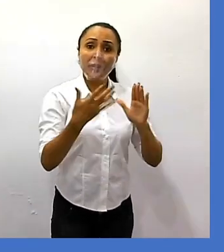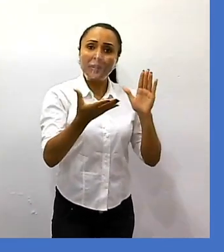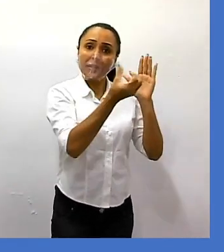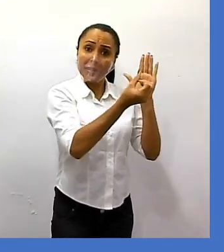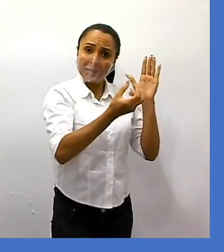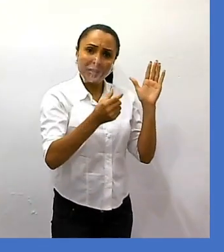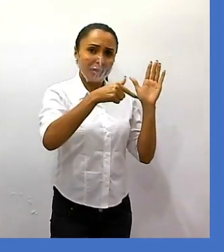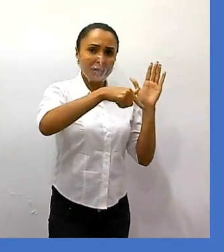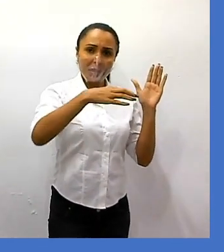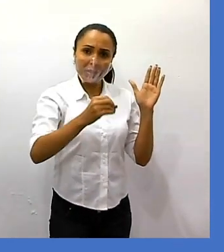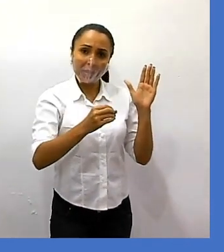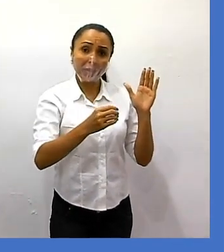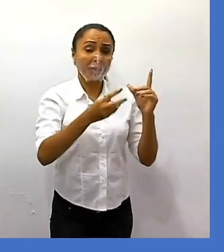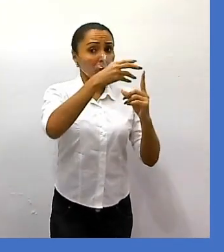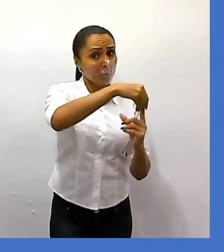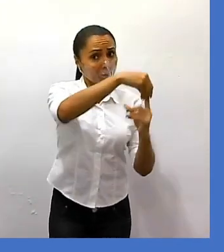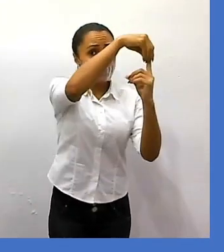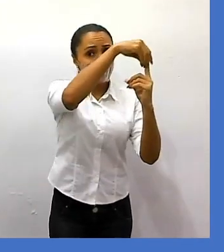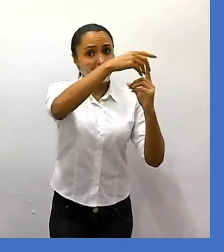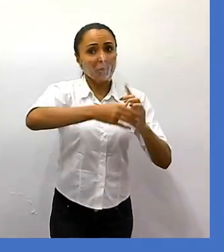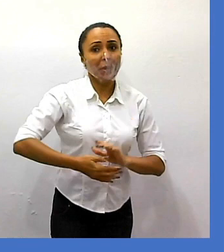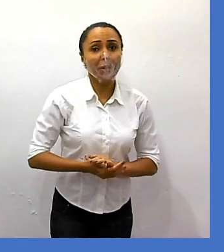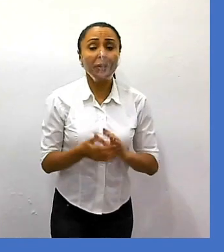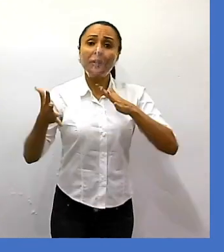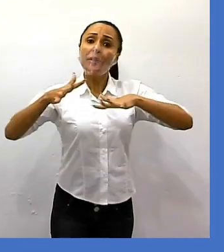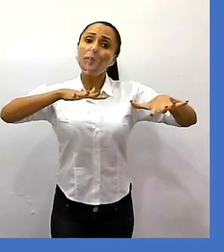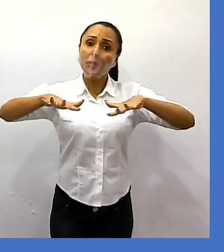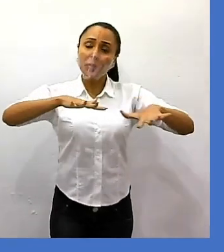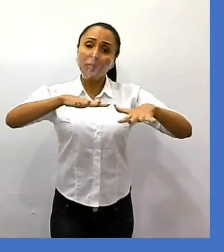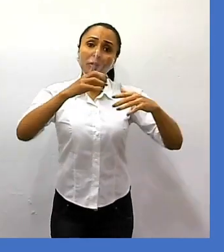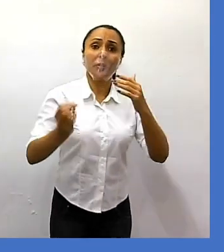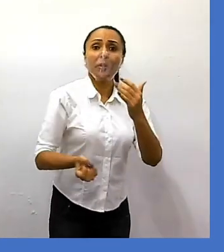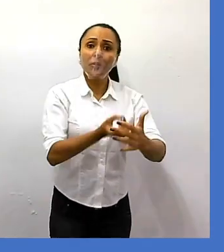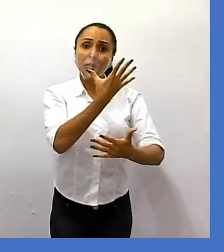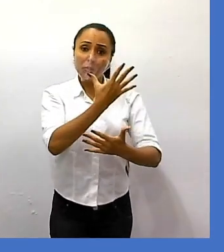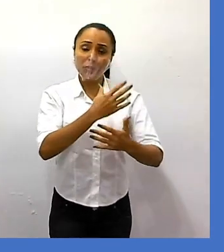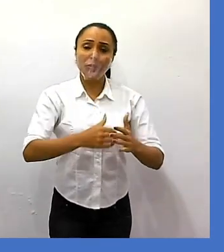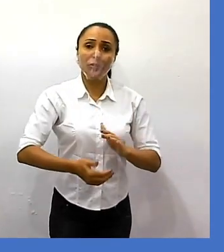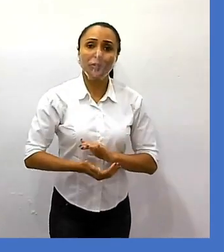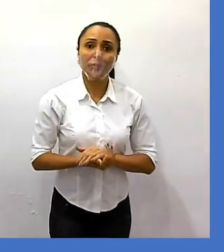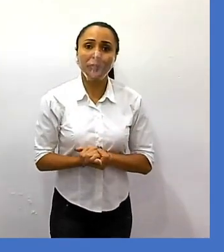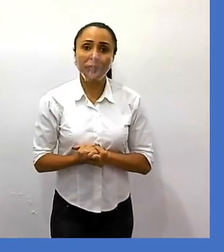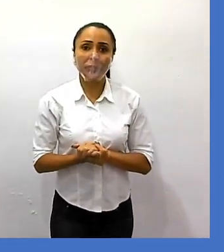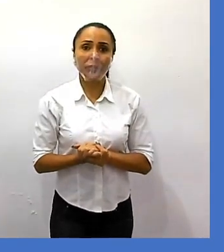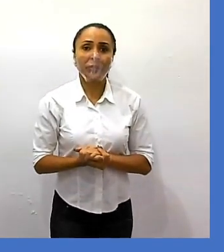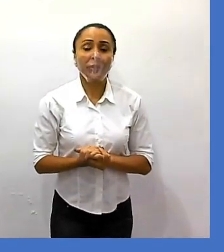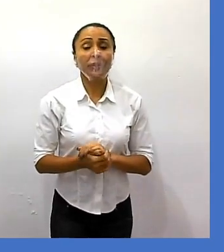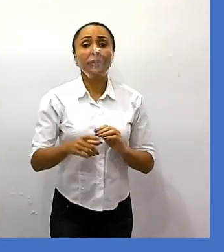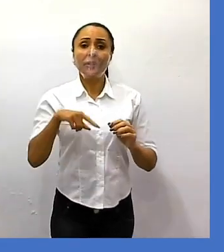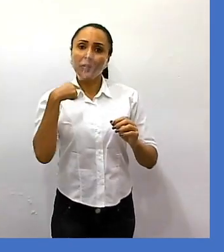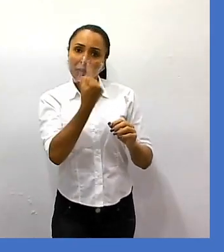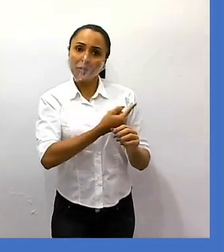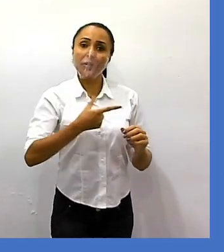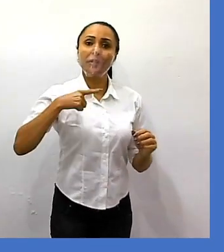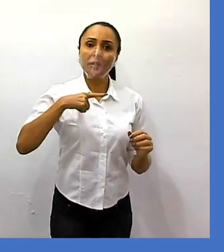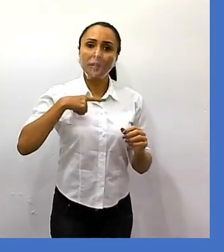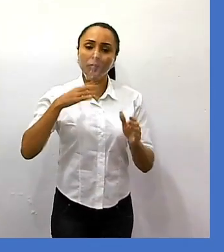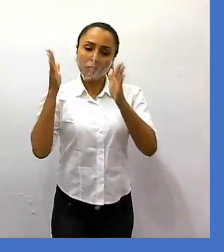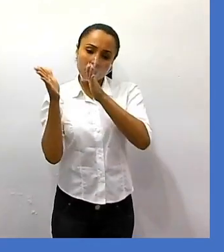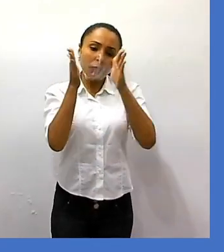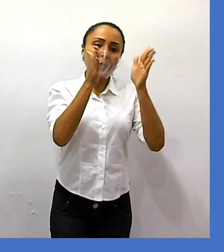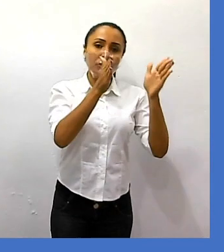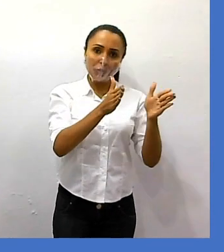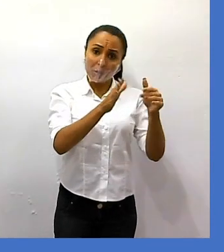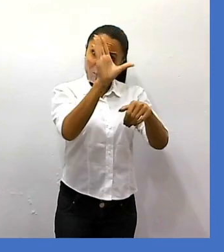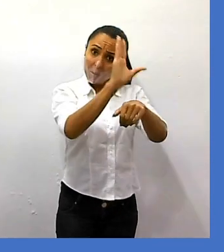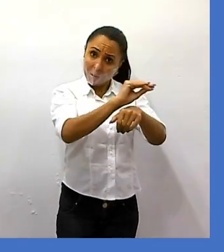60 e 70, principalmente, né, porque esse movimento surge no fim da década de 50. Então, a gente tem aí, do lado